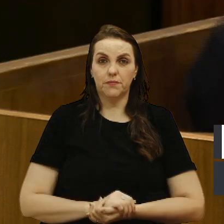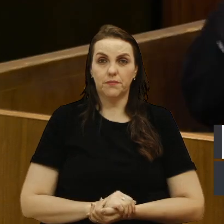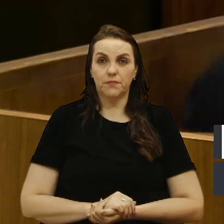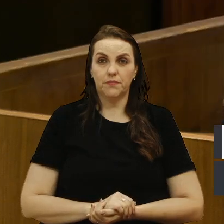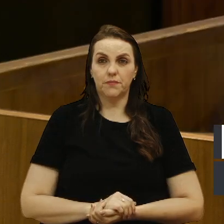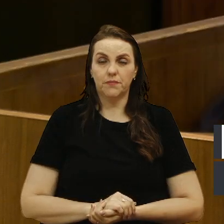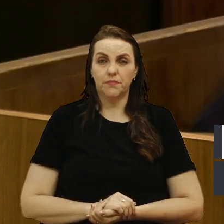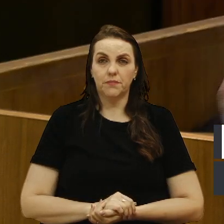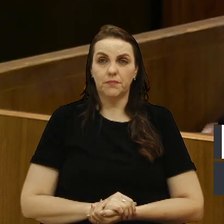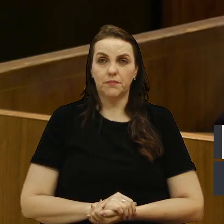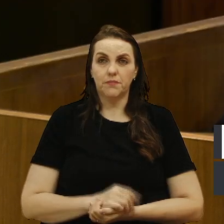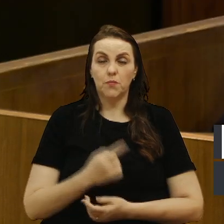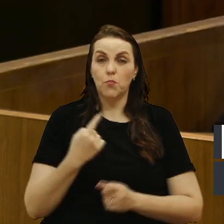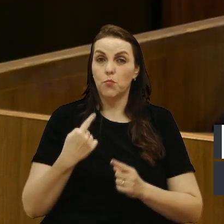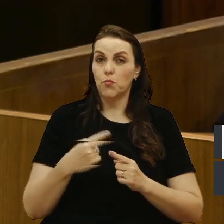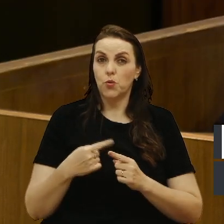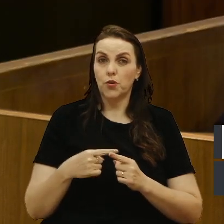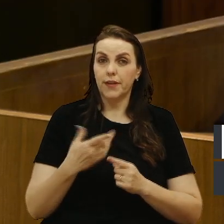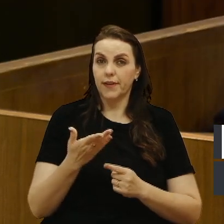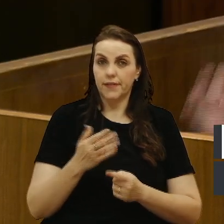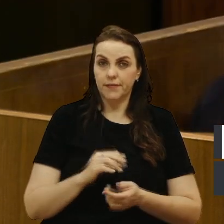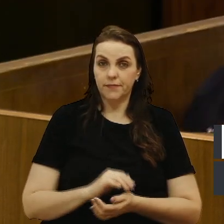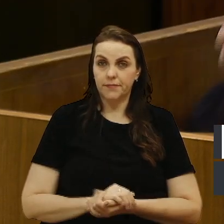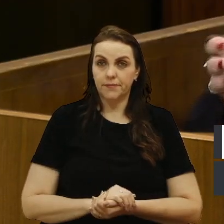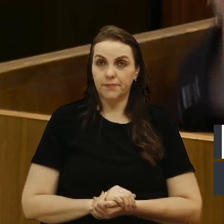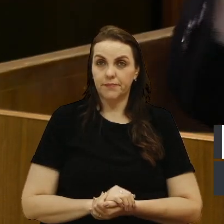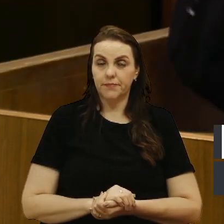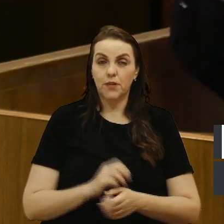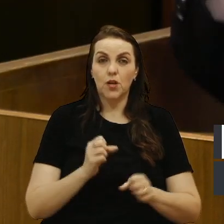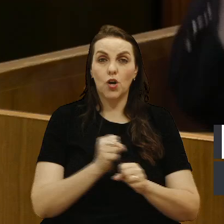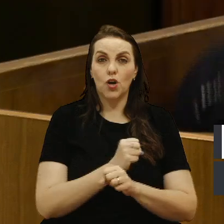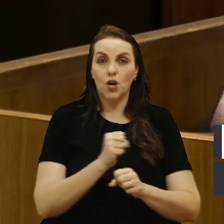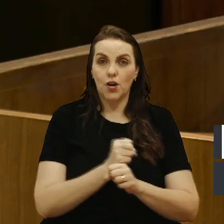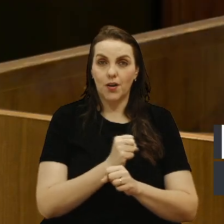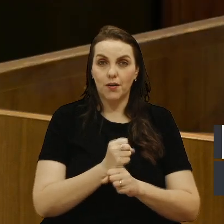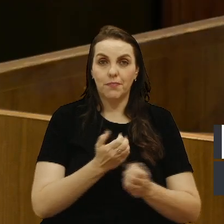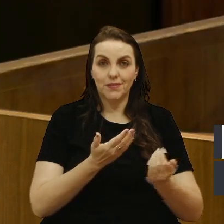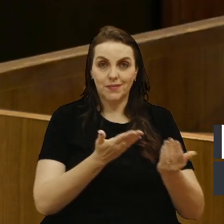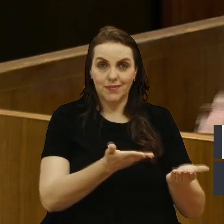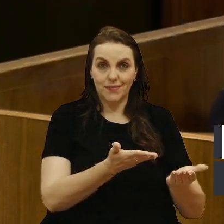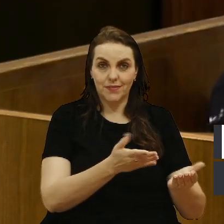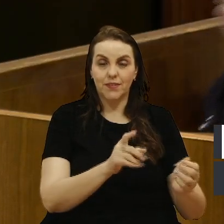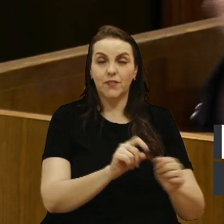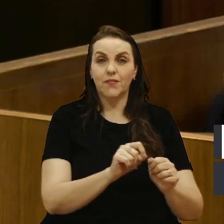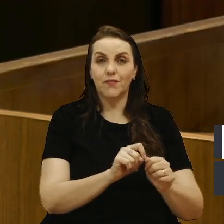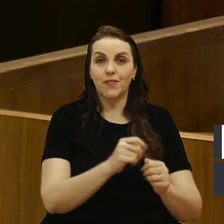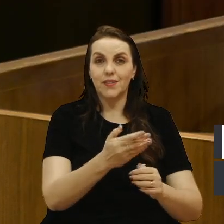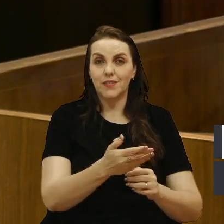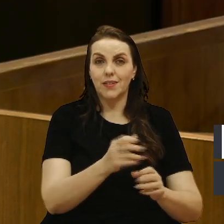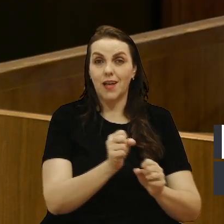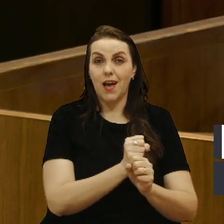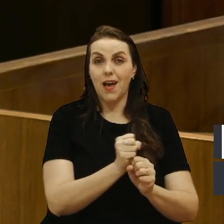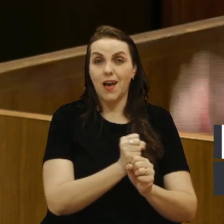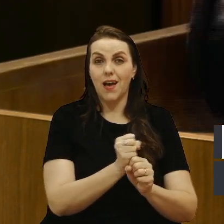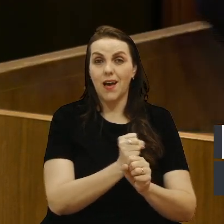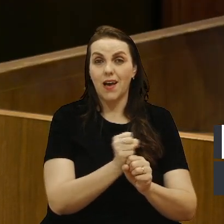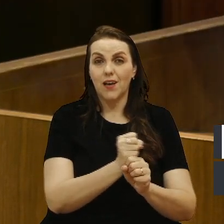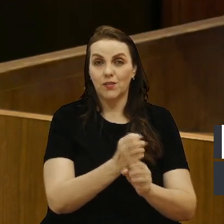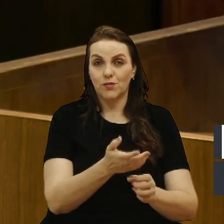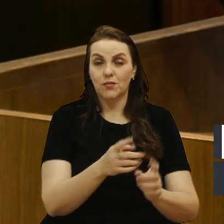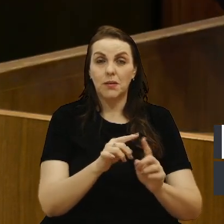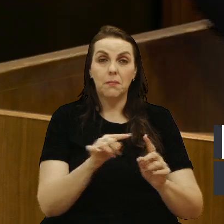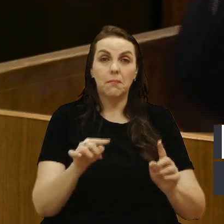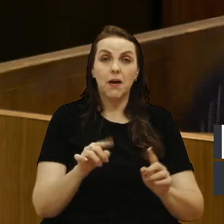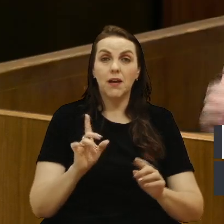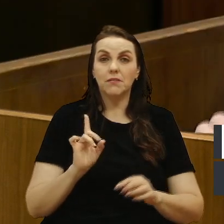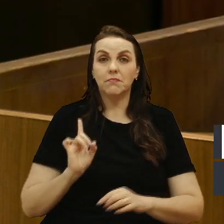parte. Justamente porque as obras estão lá para serem feitas há anos, mas daí